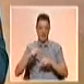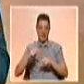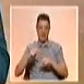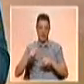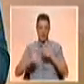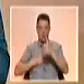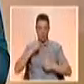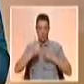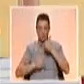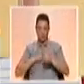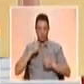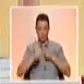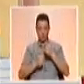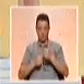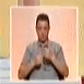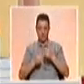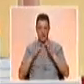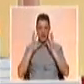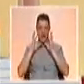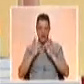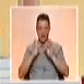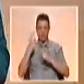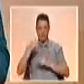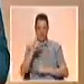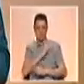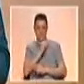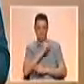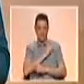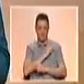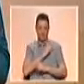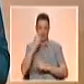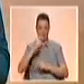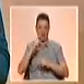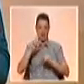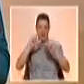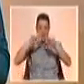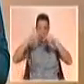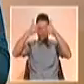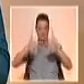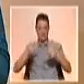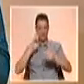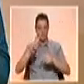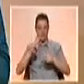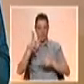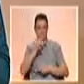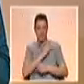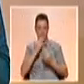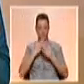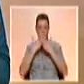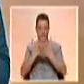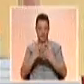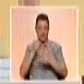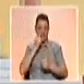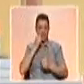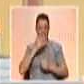Os concursos costumam dar prémios. E terão um prémio, terão de ir à página ver o prémio e... Muito bem, vale então